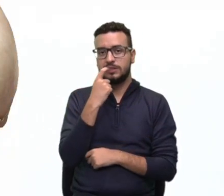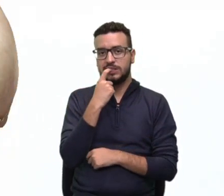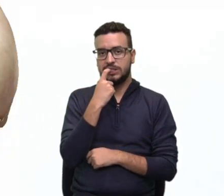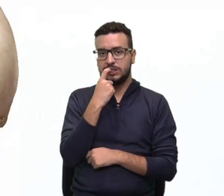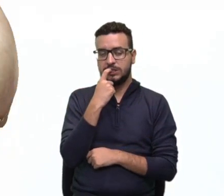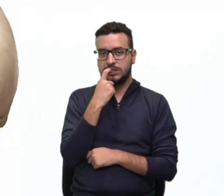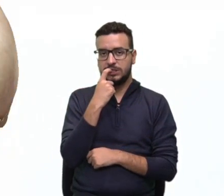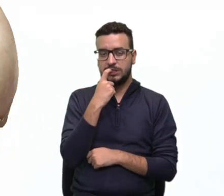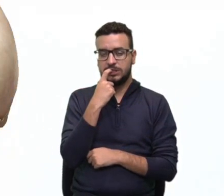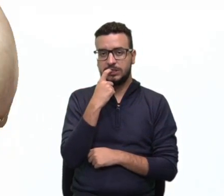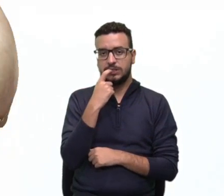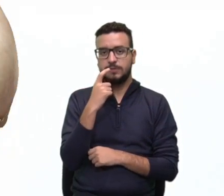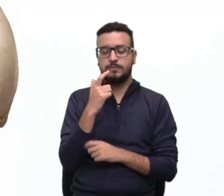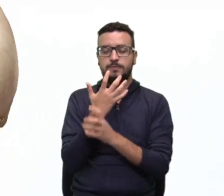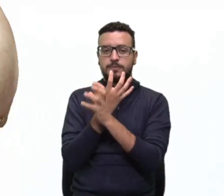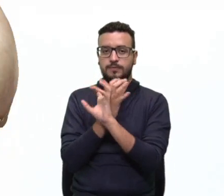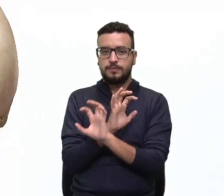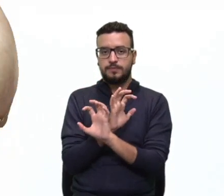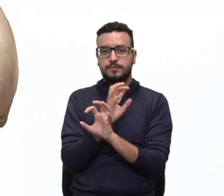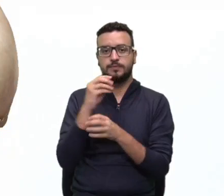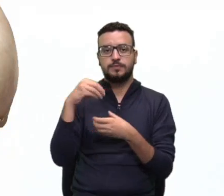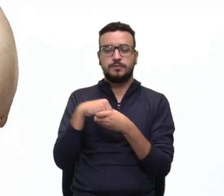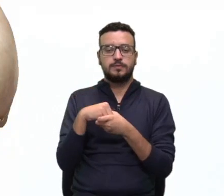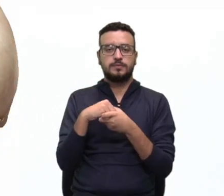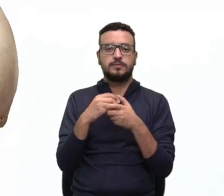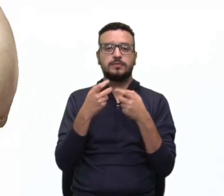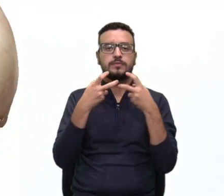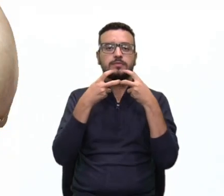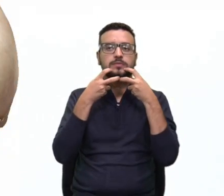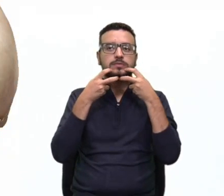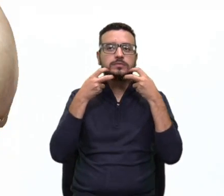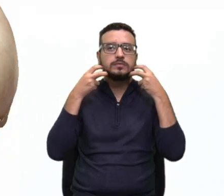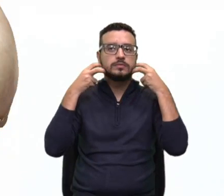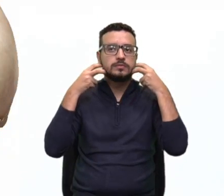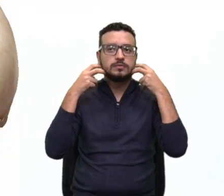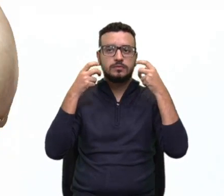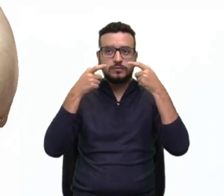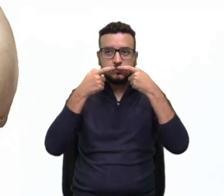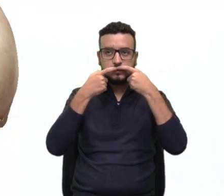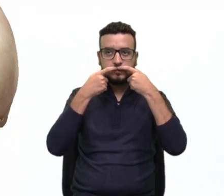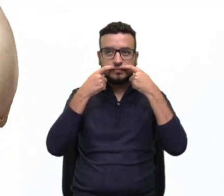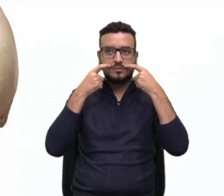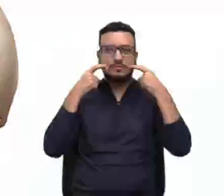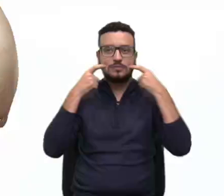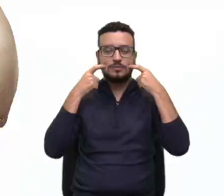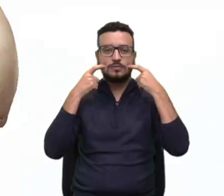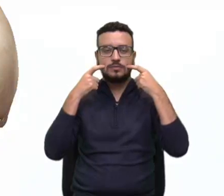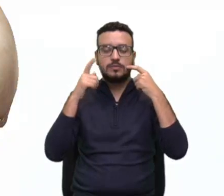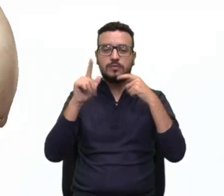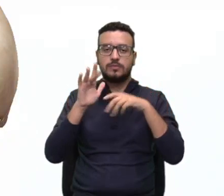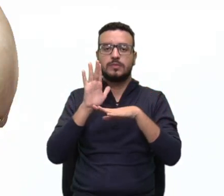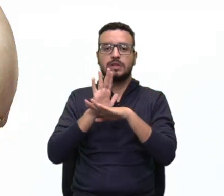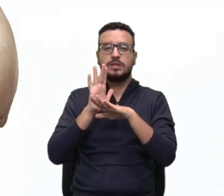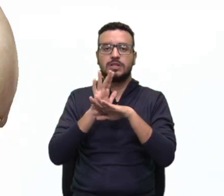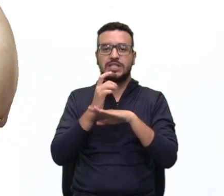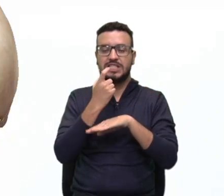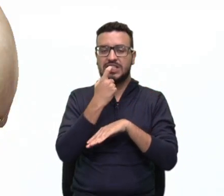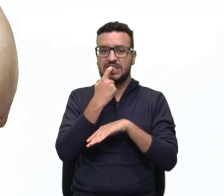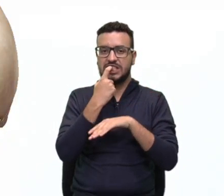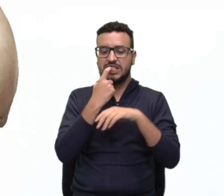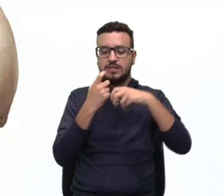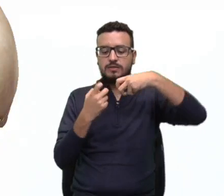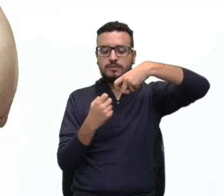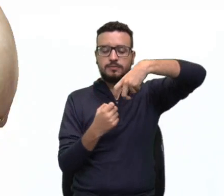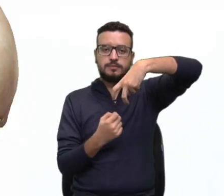de sustentação, o maxilar e a mandíbula. É o que vai contribuir, pessoal, para que o dente continue encaixado.